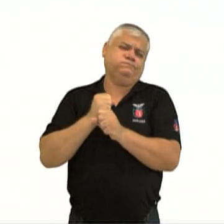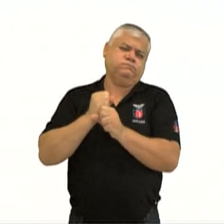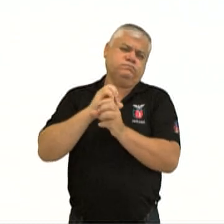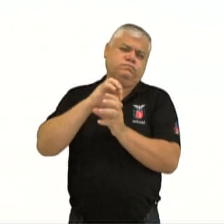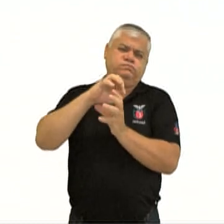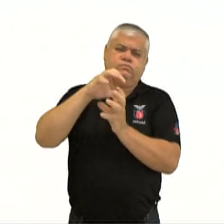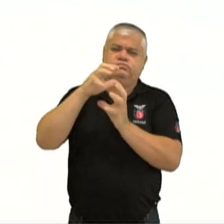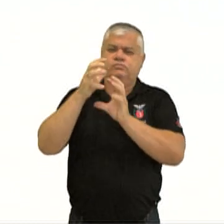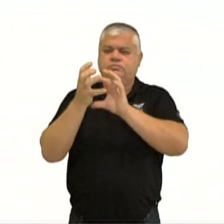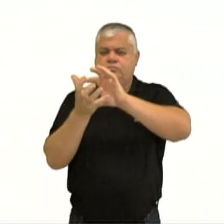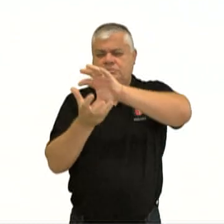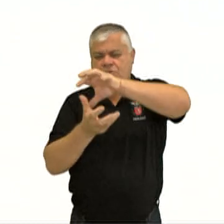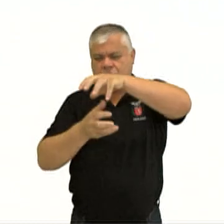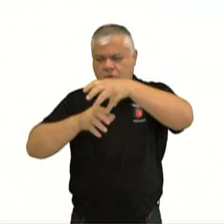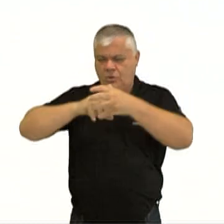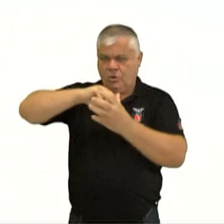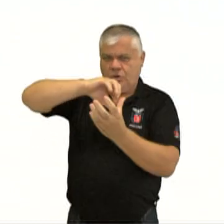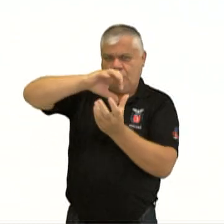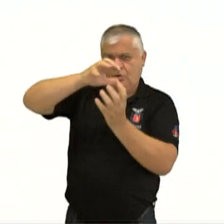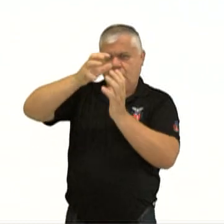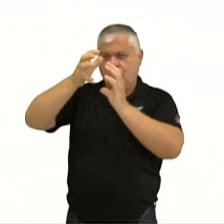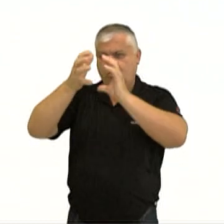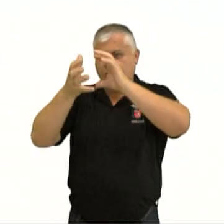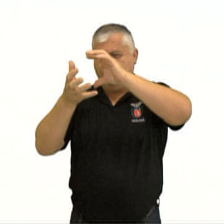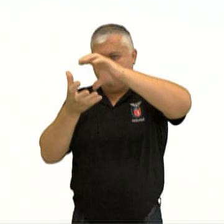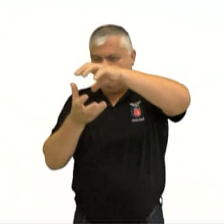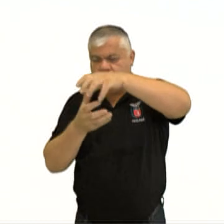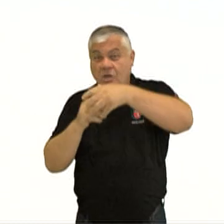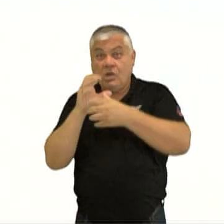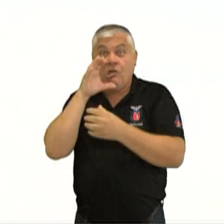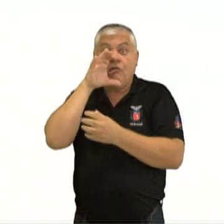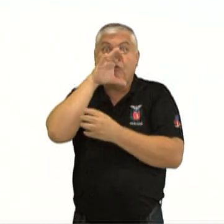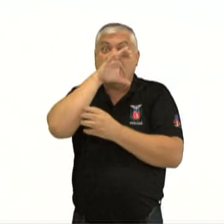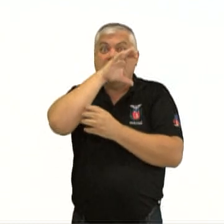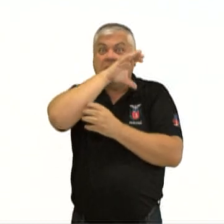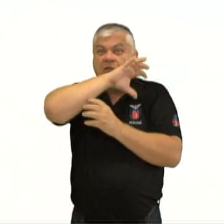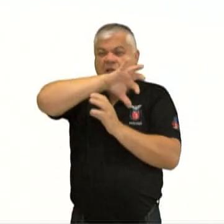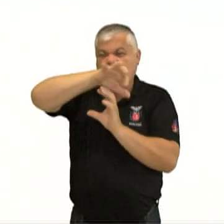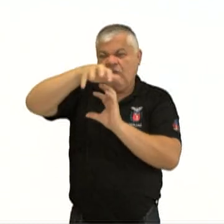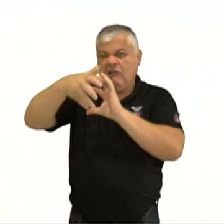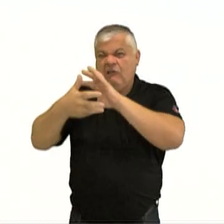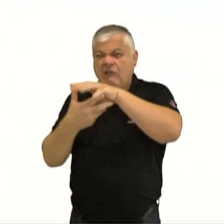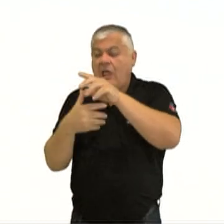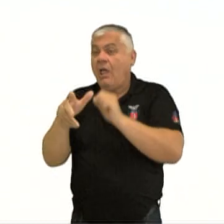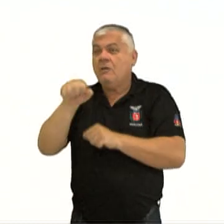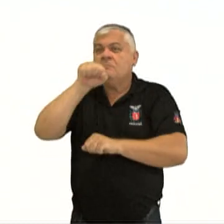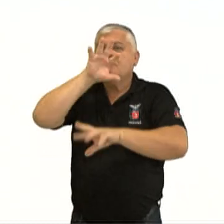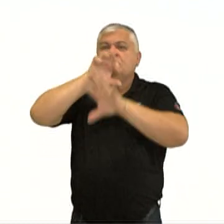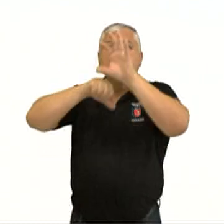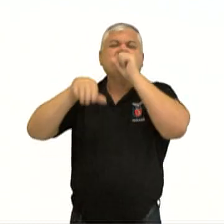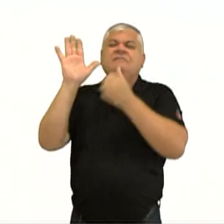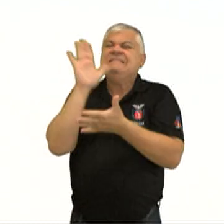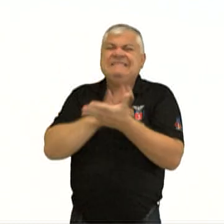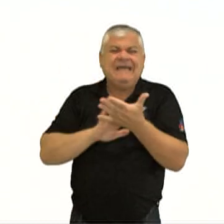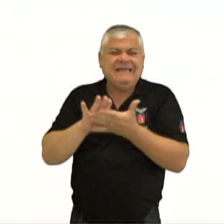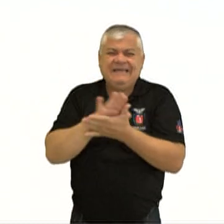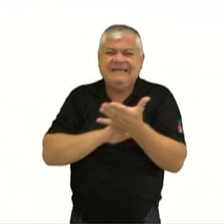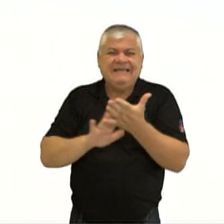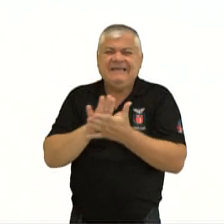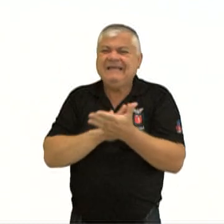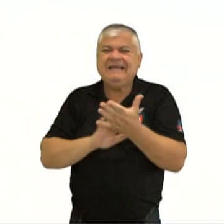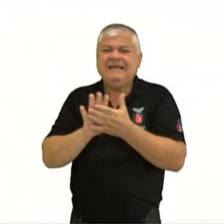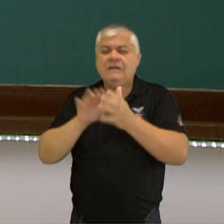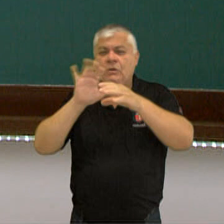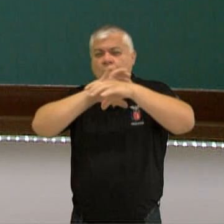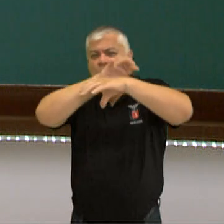condições adversas, muito quente, sem oxigênio, sem uma